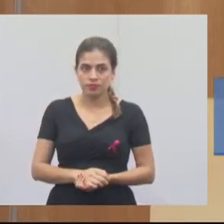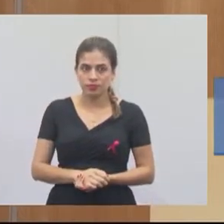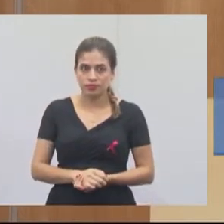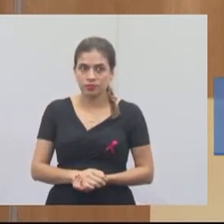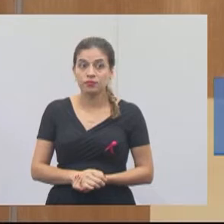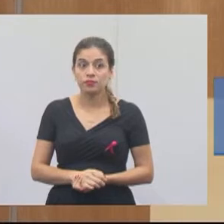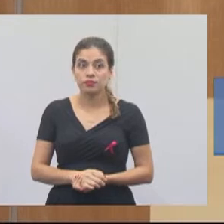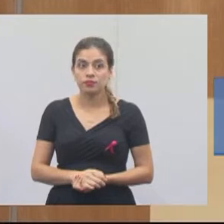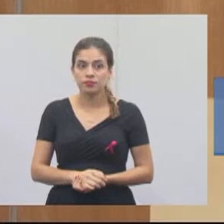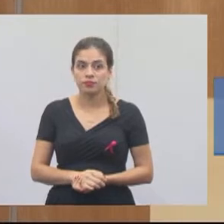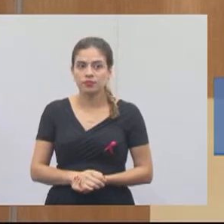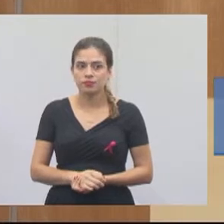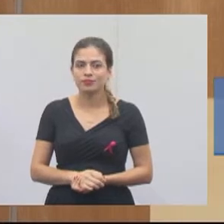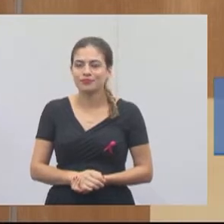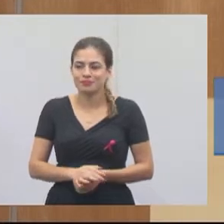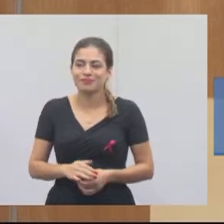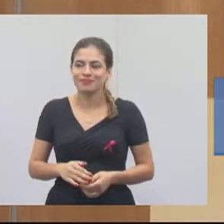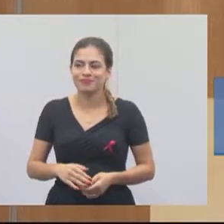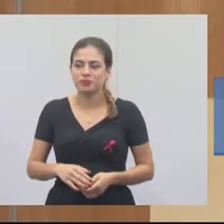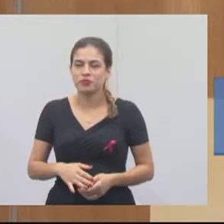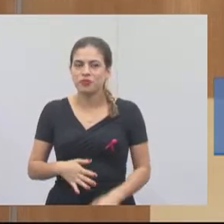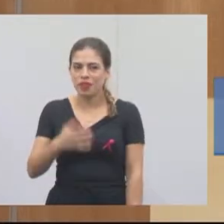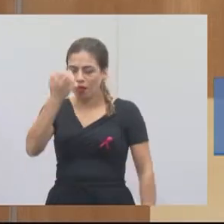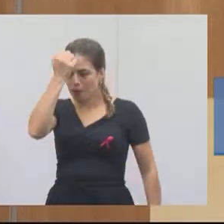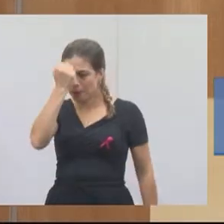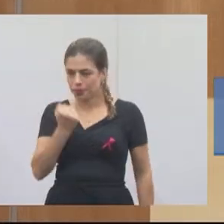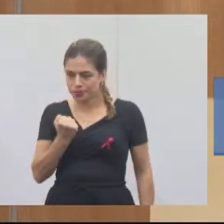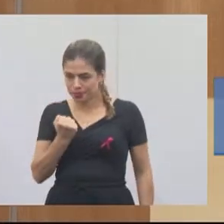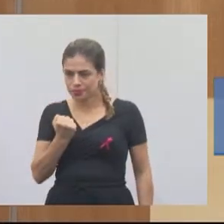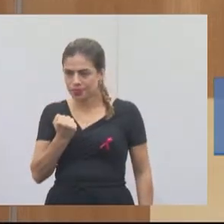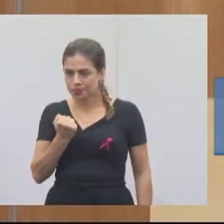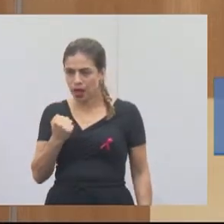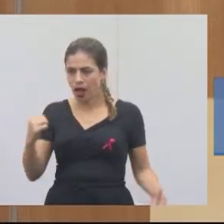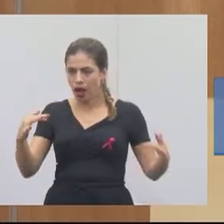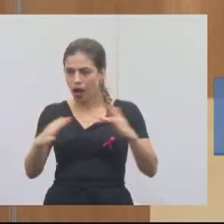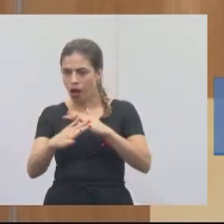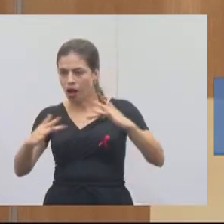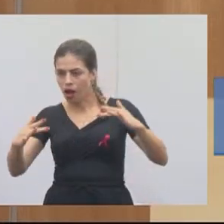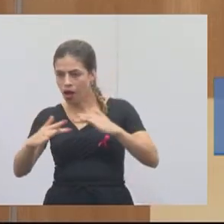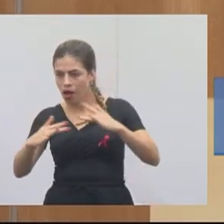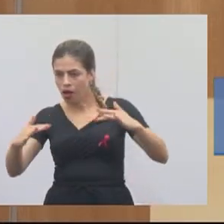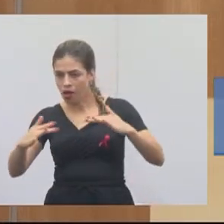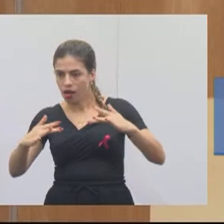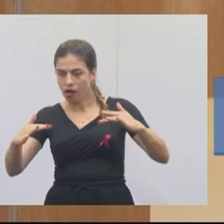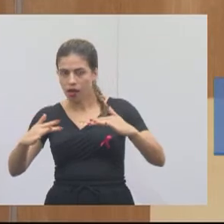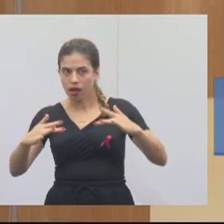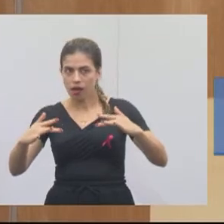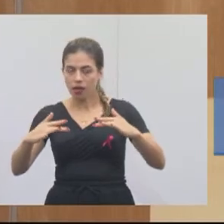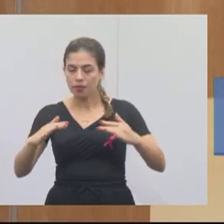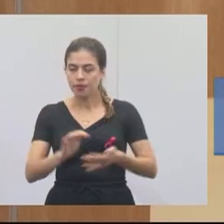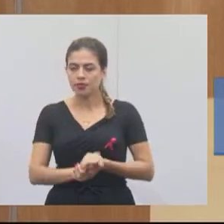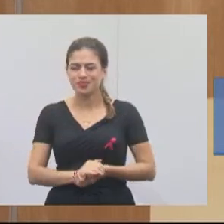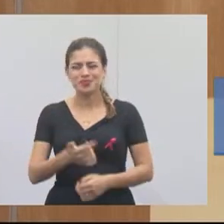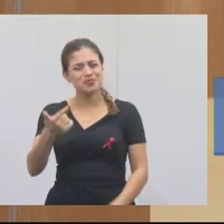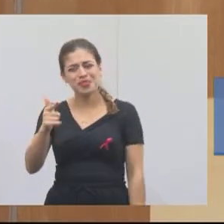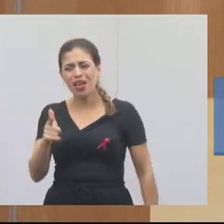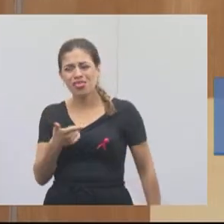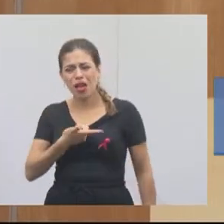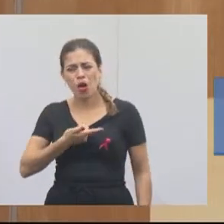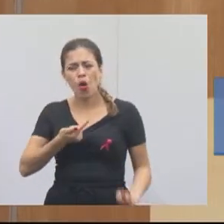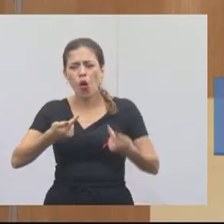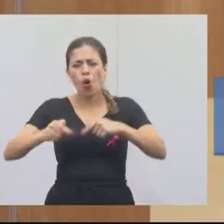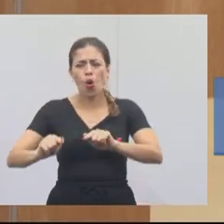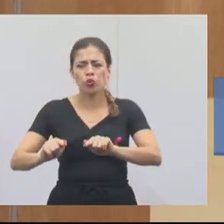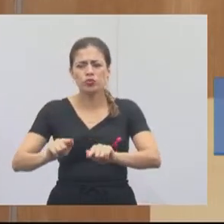respeito do grupo terrorista Hamas. Não temos nada contra a Palestina, nada